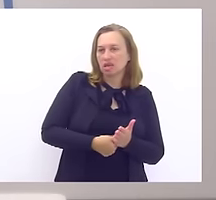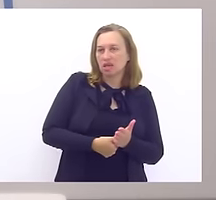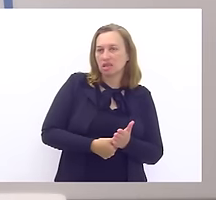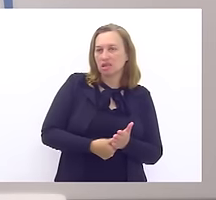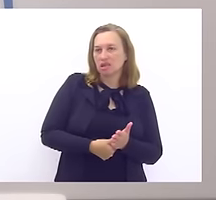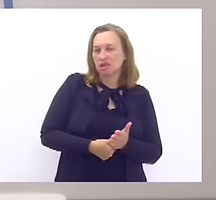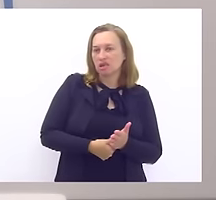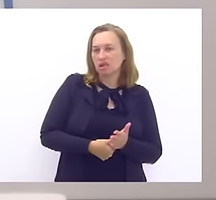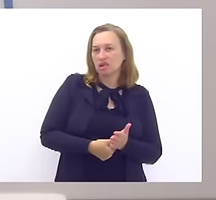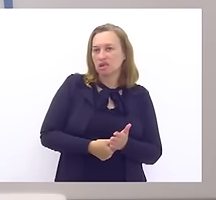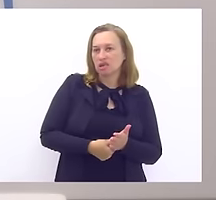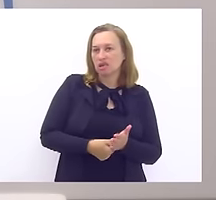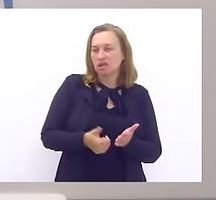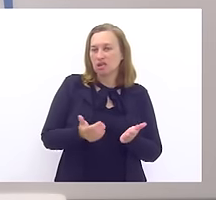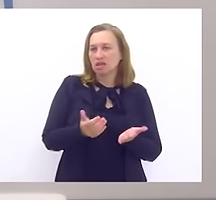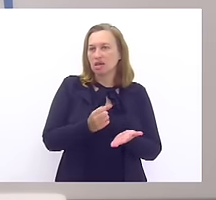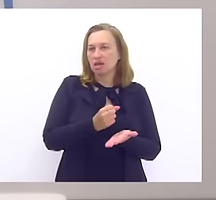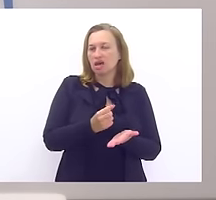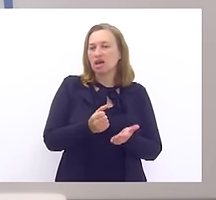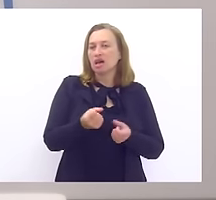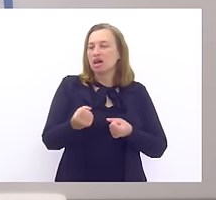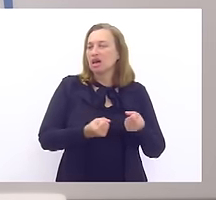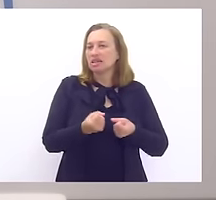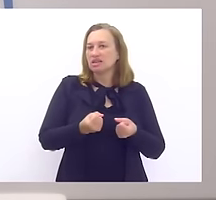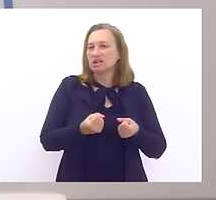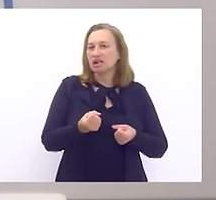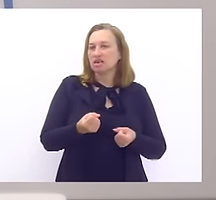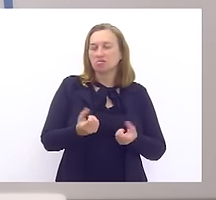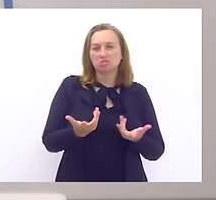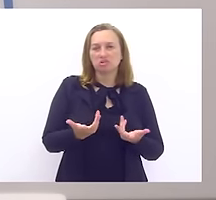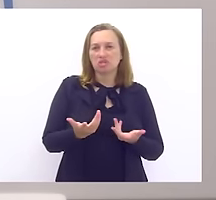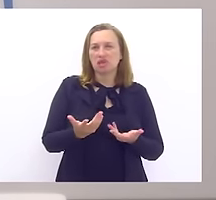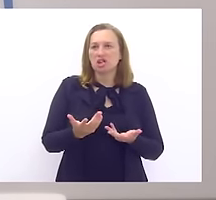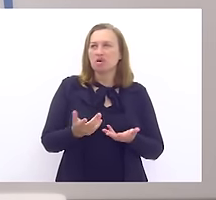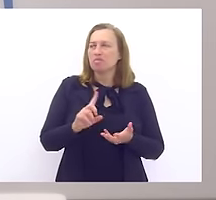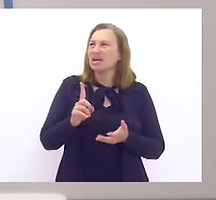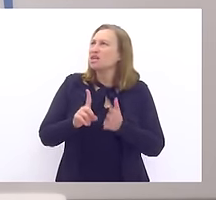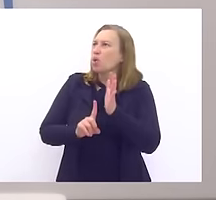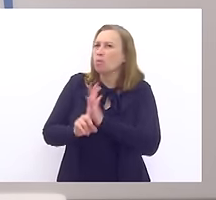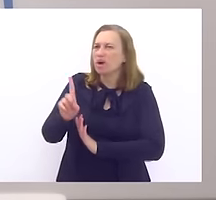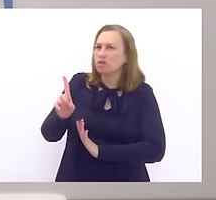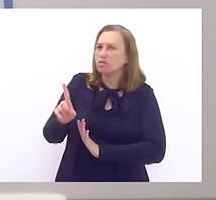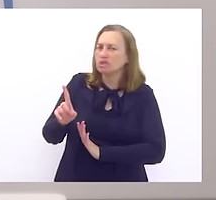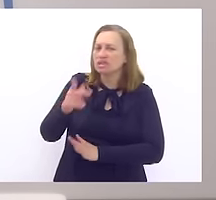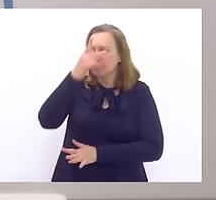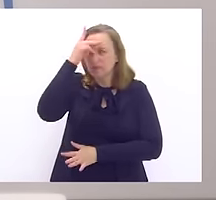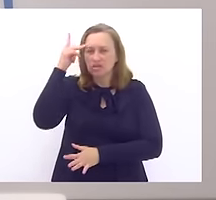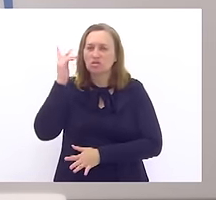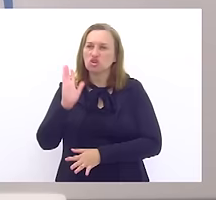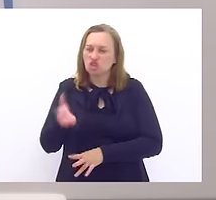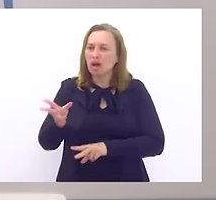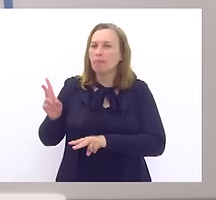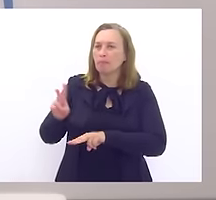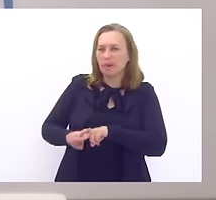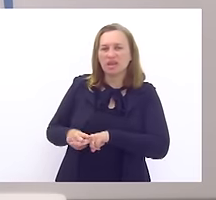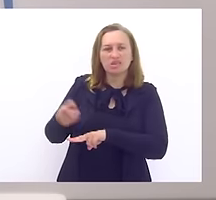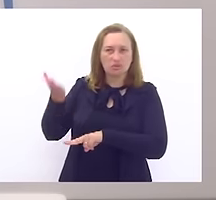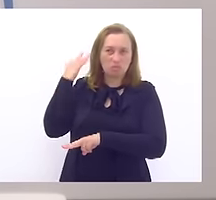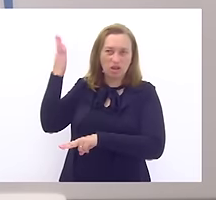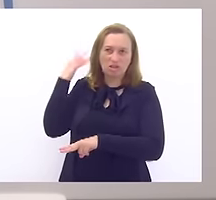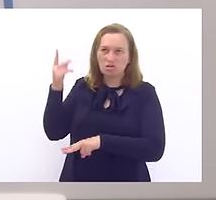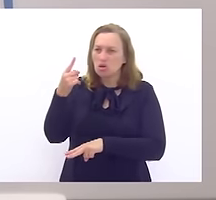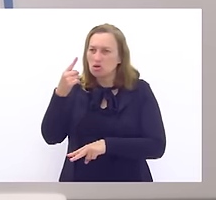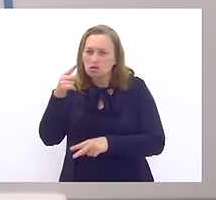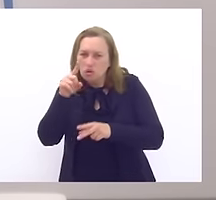não se faz saqueamento de ninguém não se pergunta se o indivíduo tem mandado de prisão em aberto não se faz busca no carro